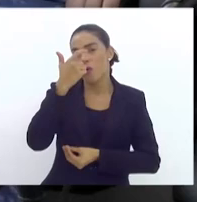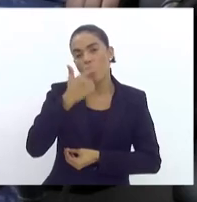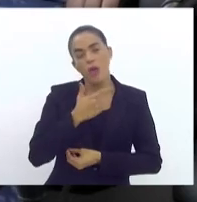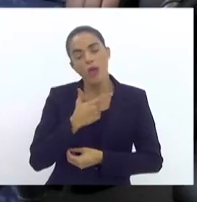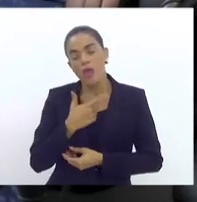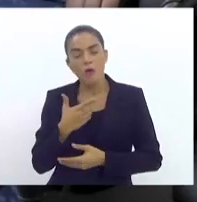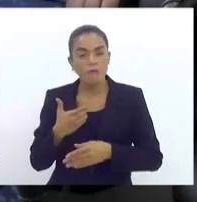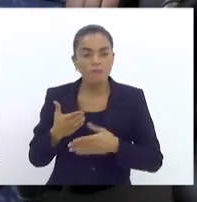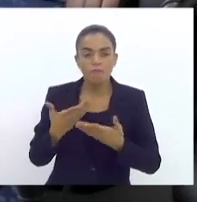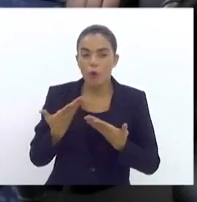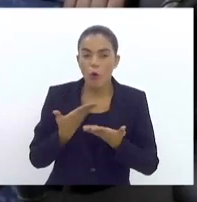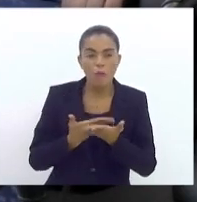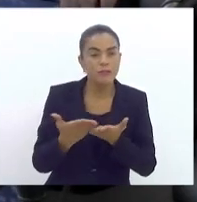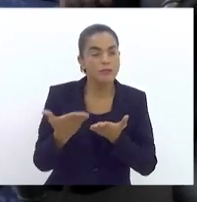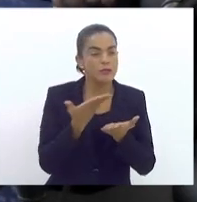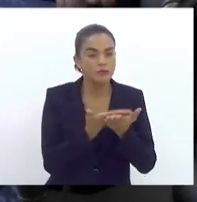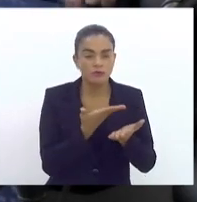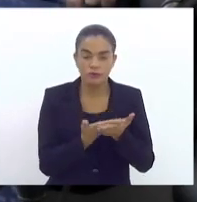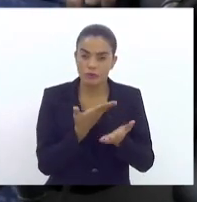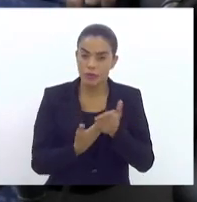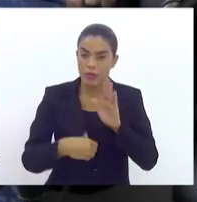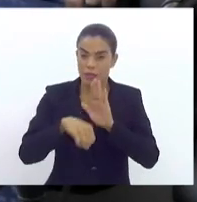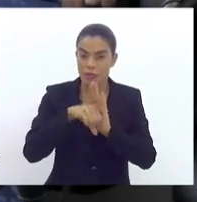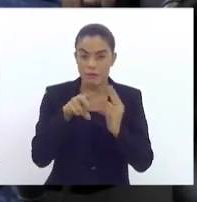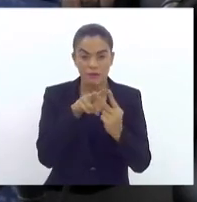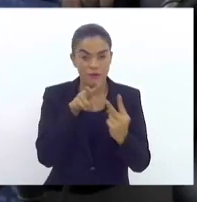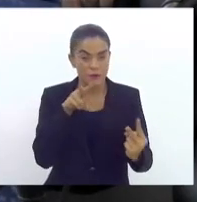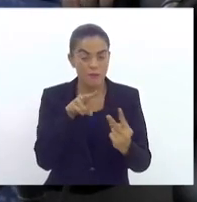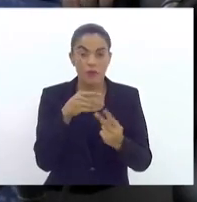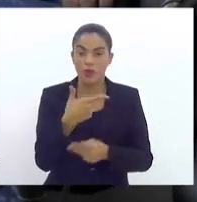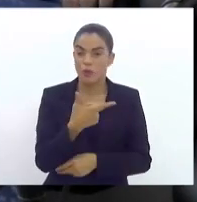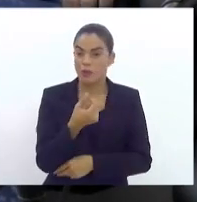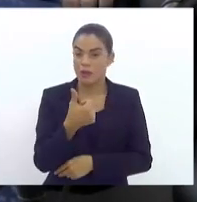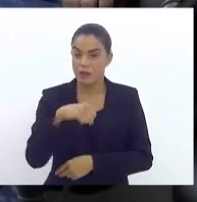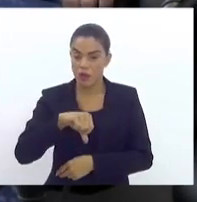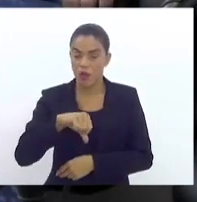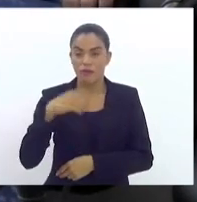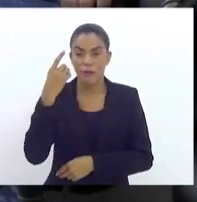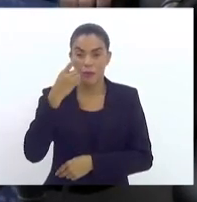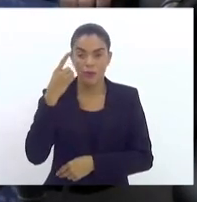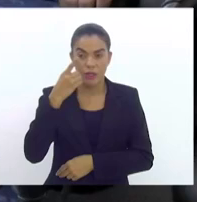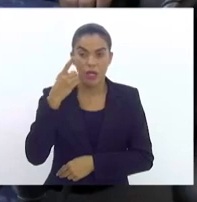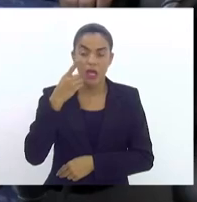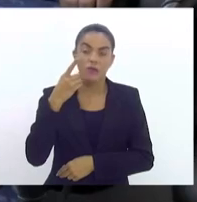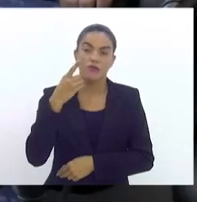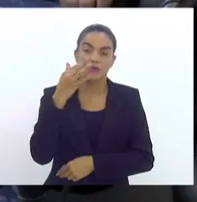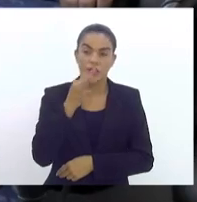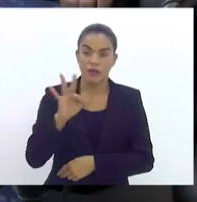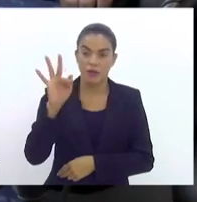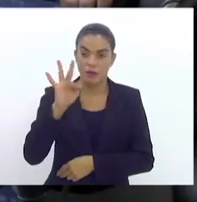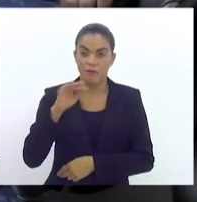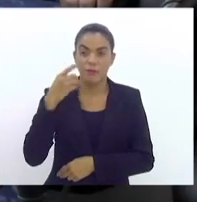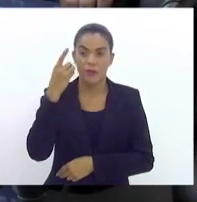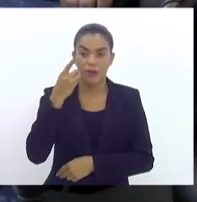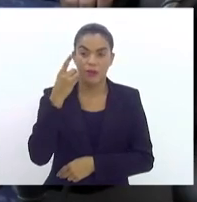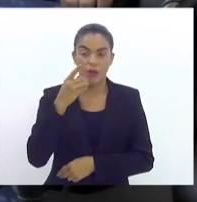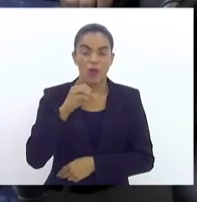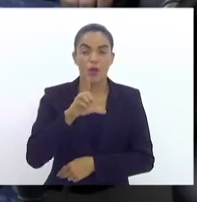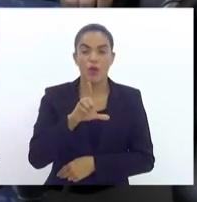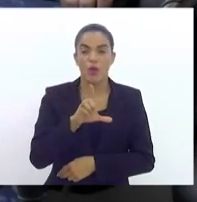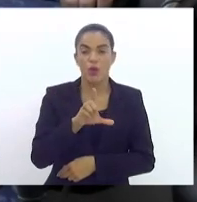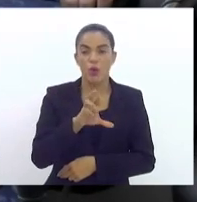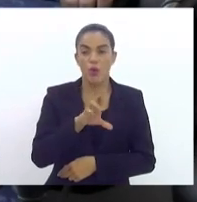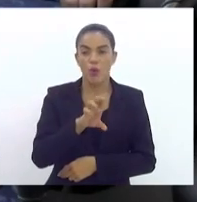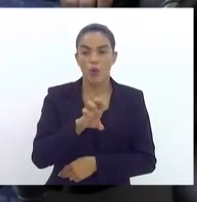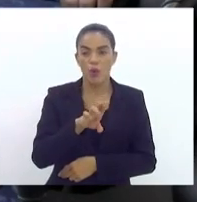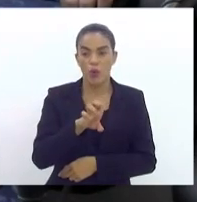crimes cibernéticos em 2019 foi convidado é pelo deputado federal hoje chega tarde ao envolvimento econômico Deputado Hugo Leal que foi deputado